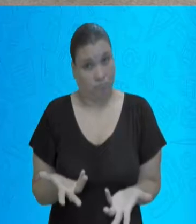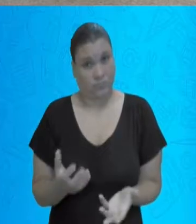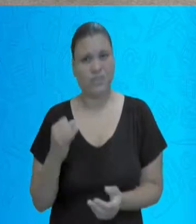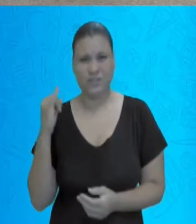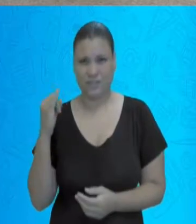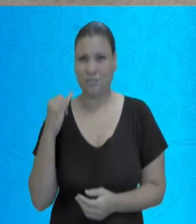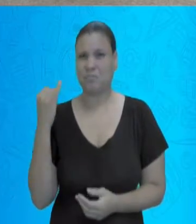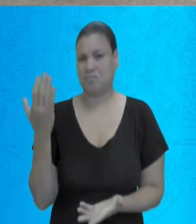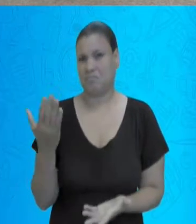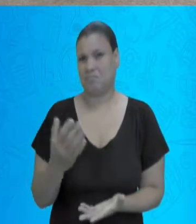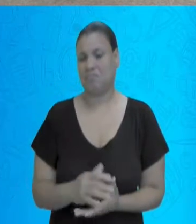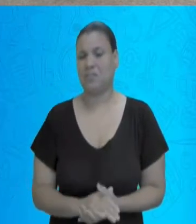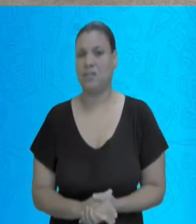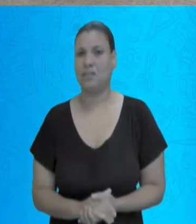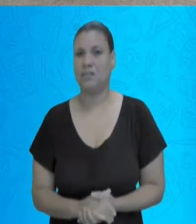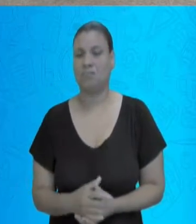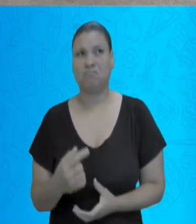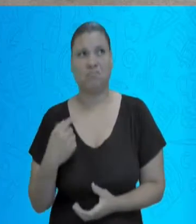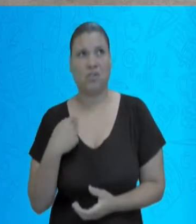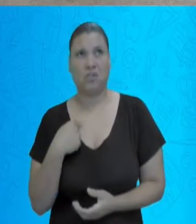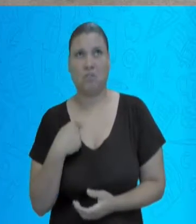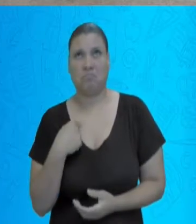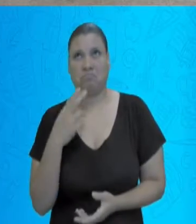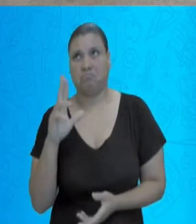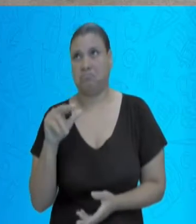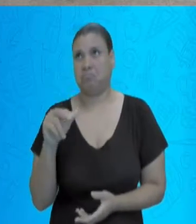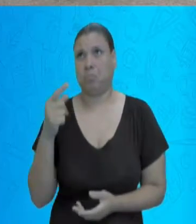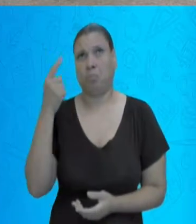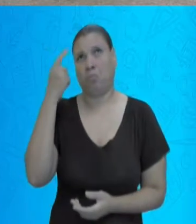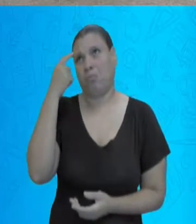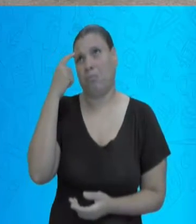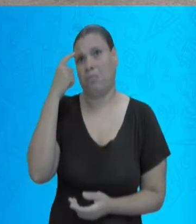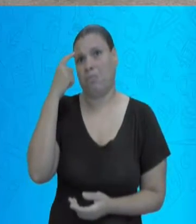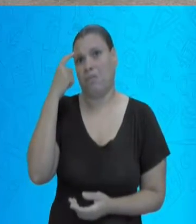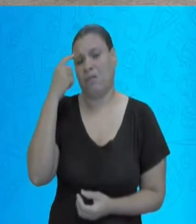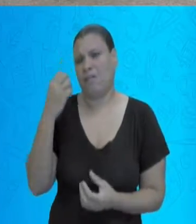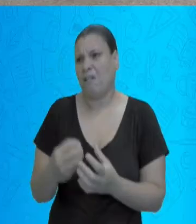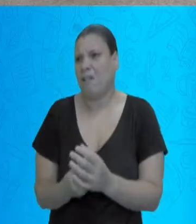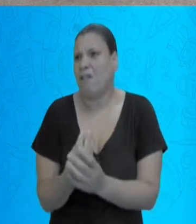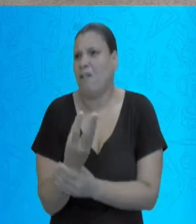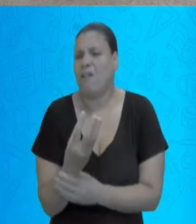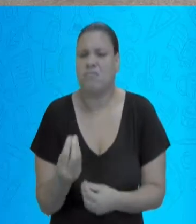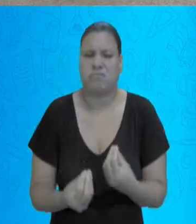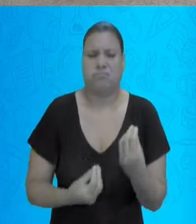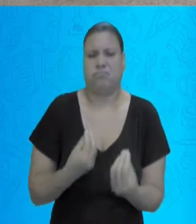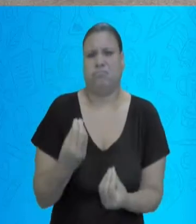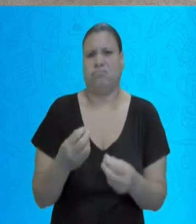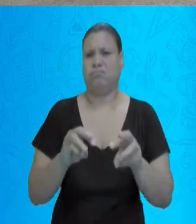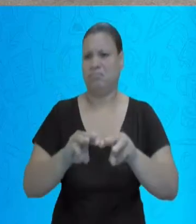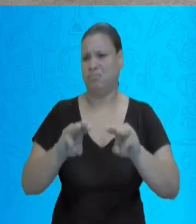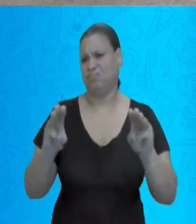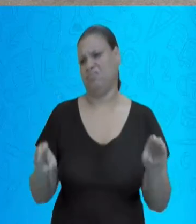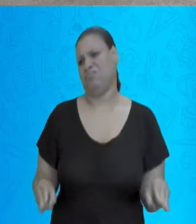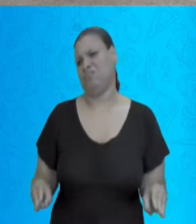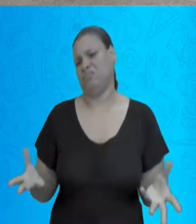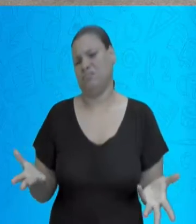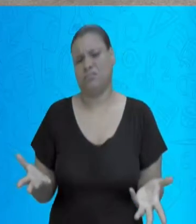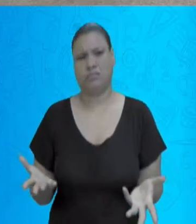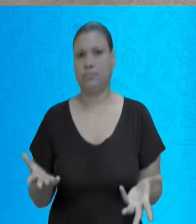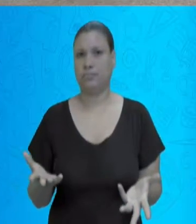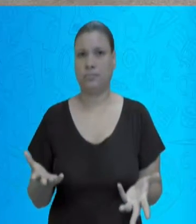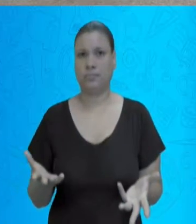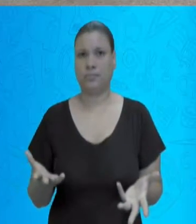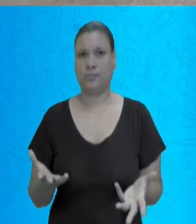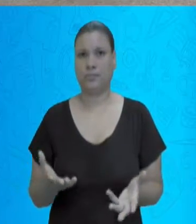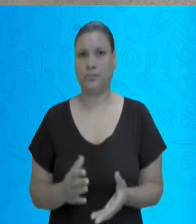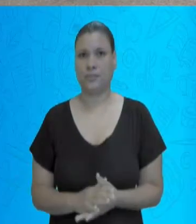pergunta por que foram criados os museus, qual a importância, como começou a ideia de se criar um